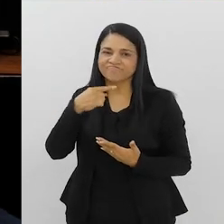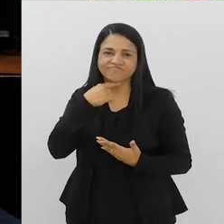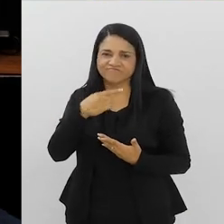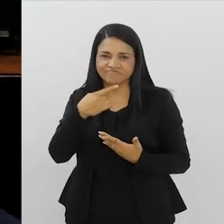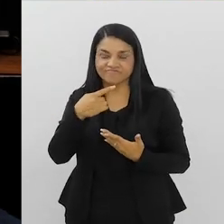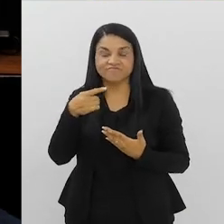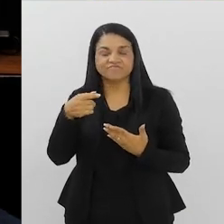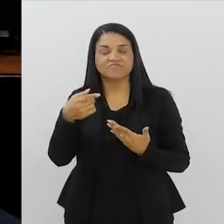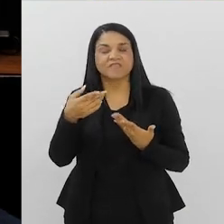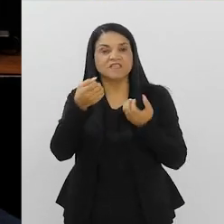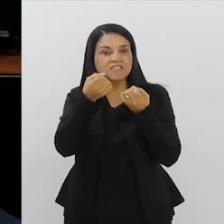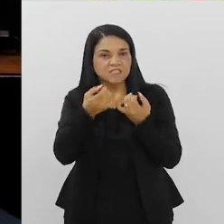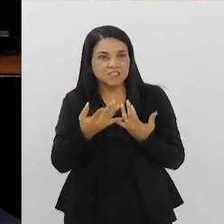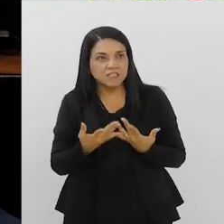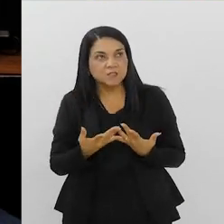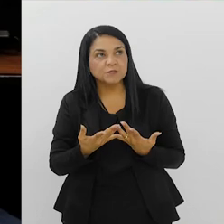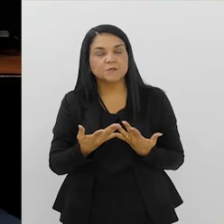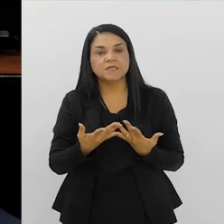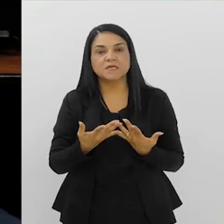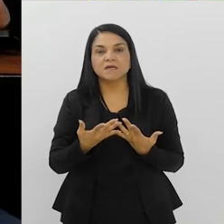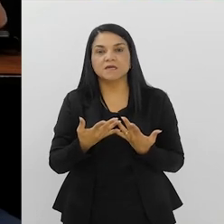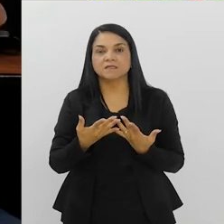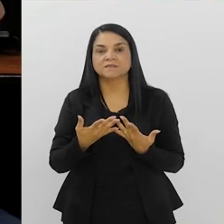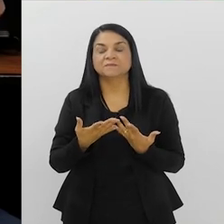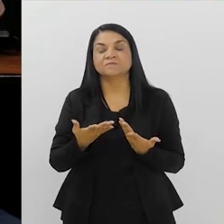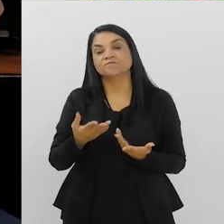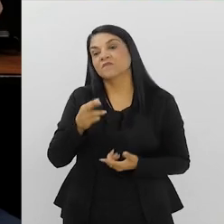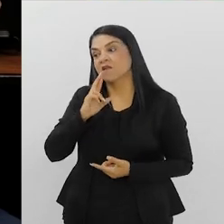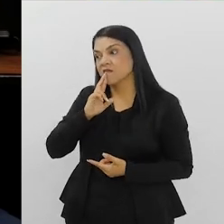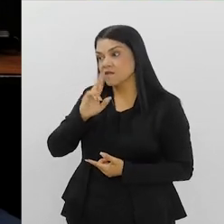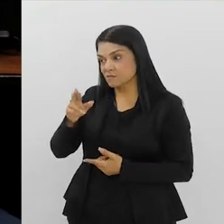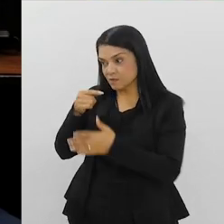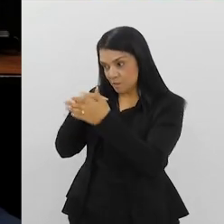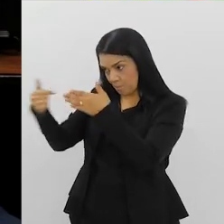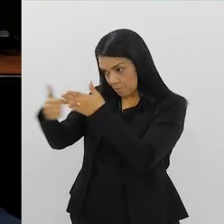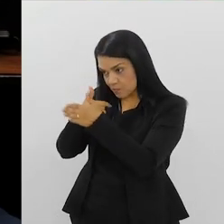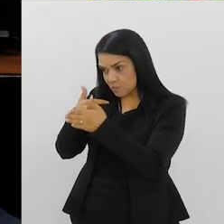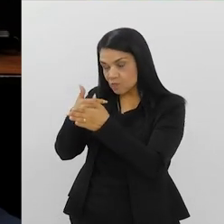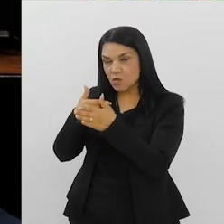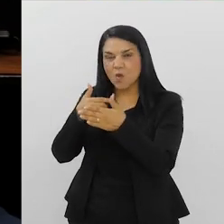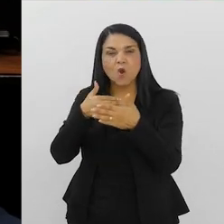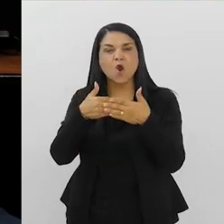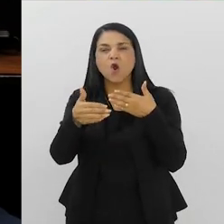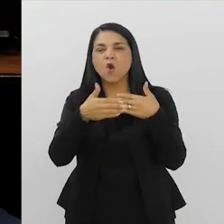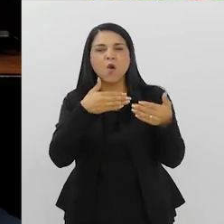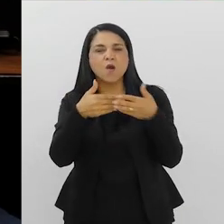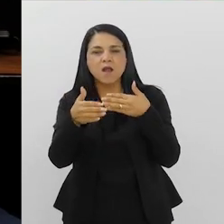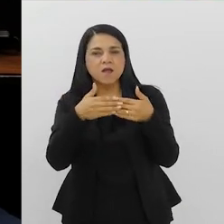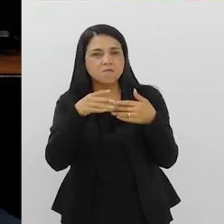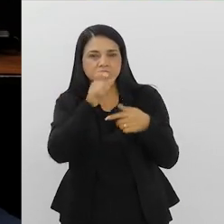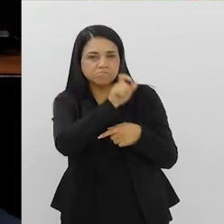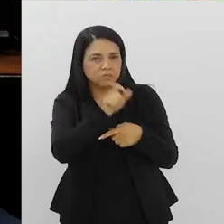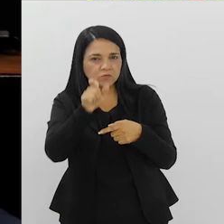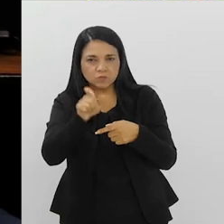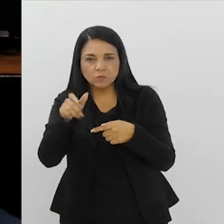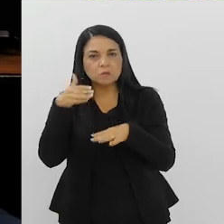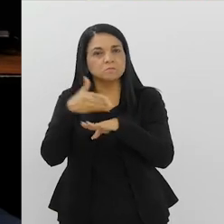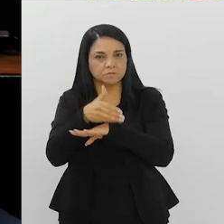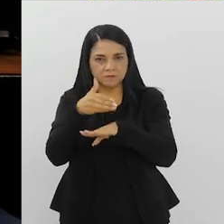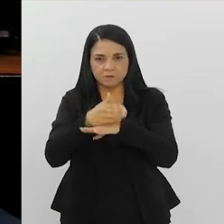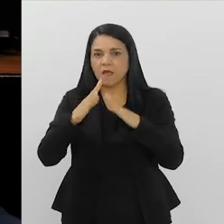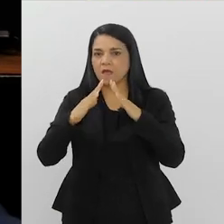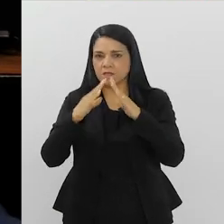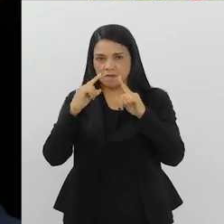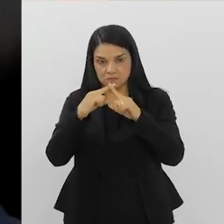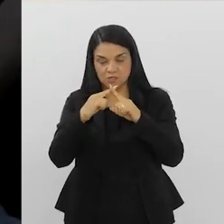vou parar um pouco de falar são os missionários da igreja né são aqueles rapazes e moças